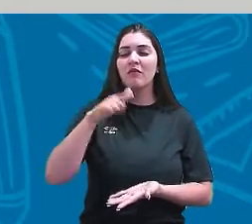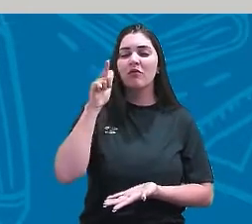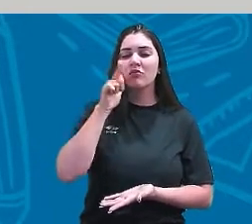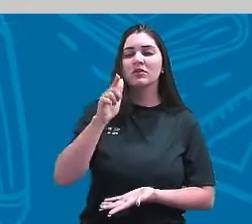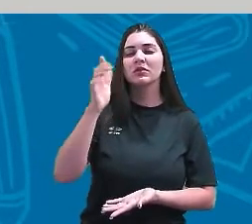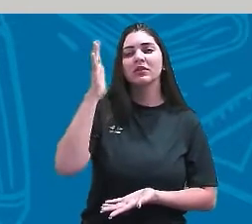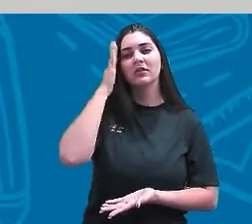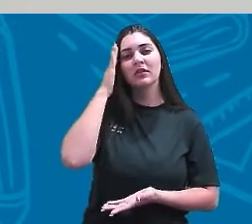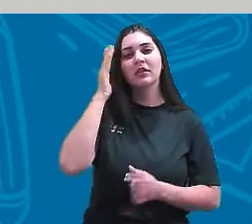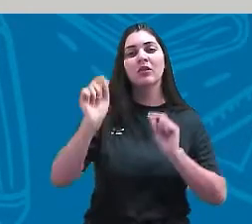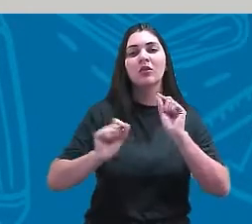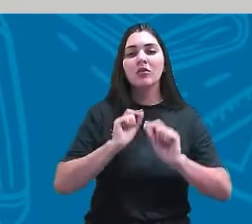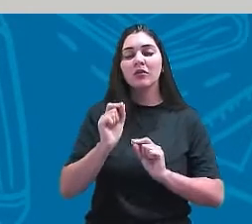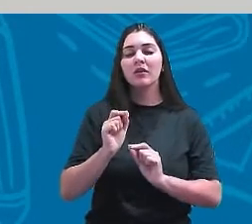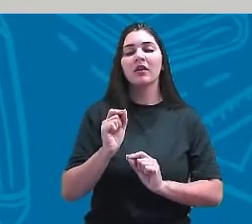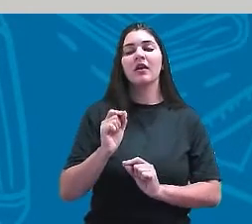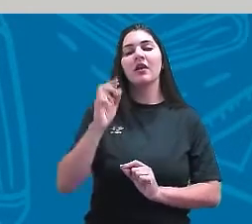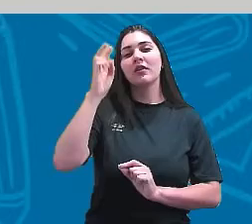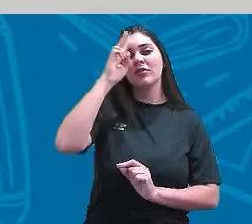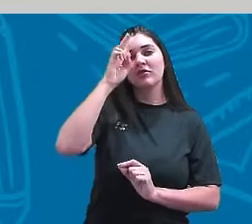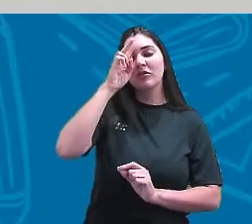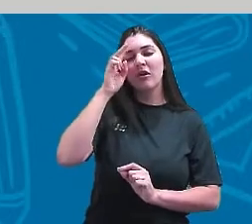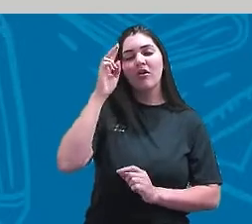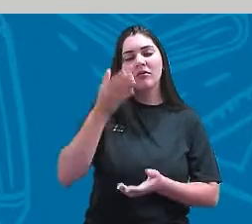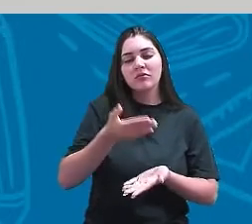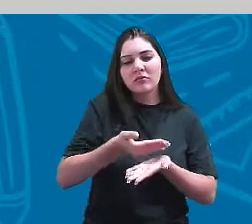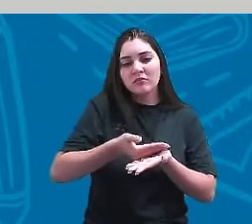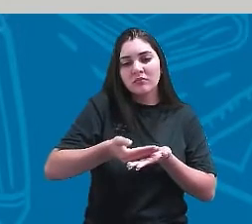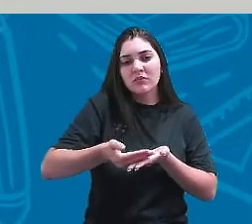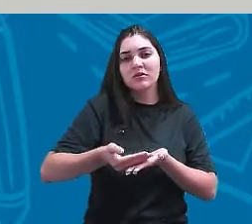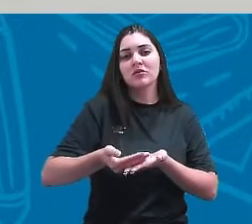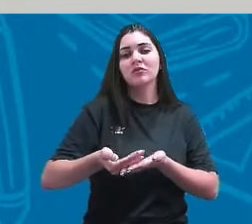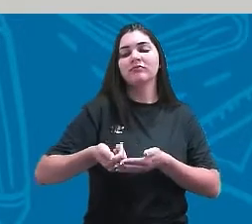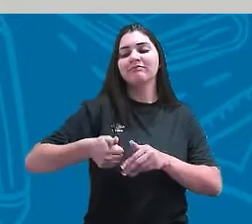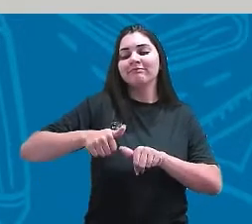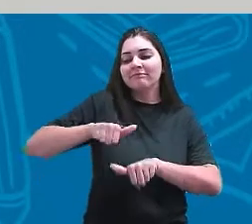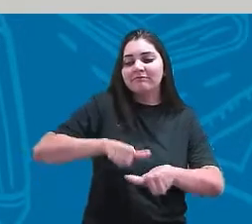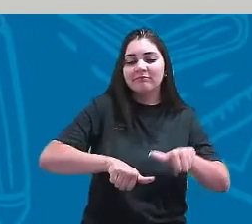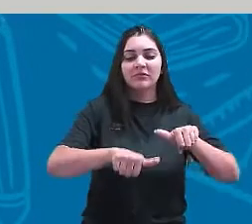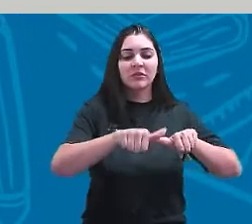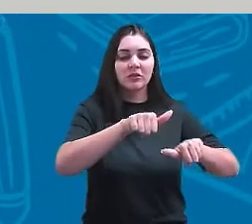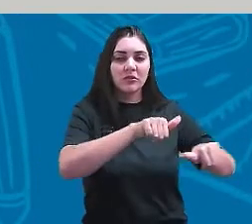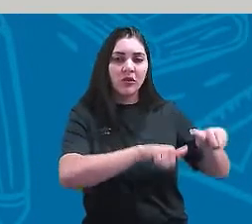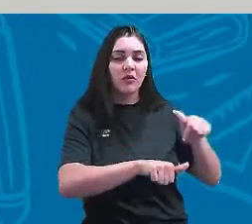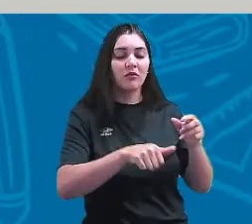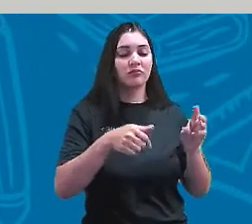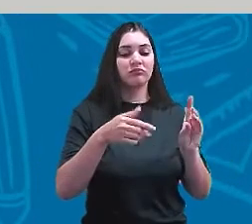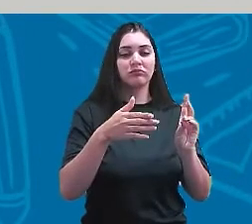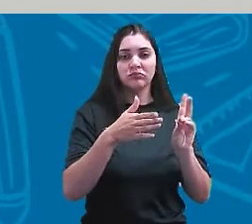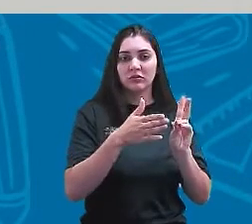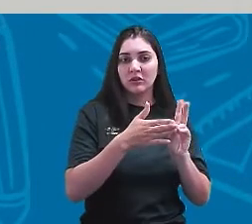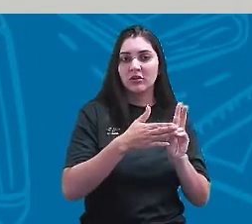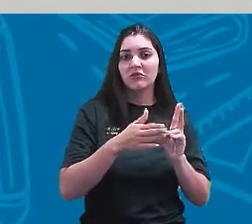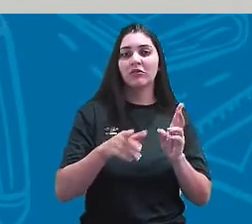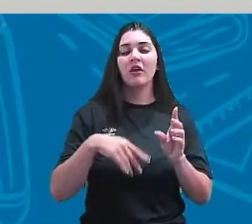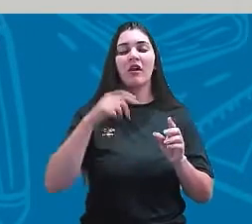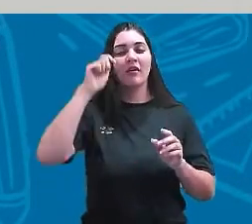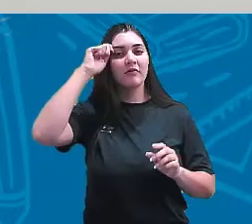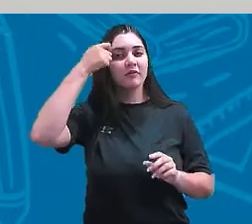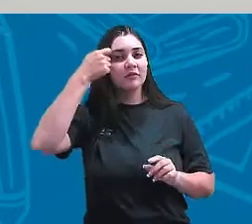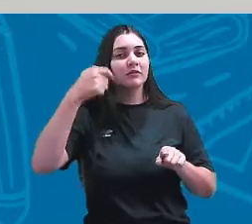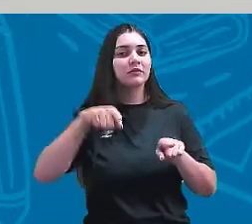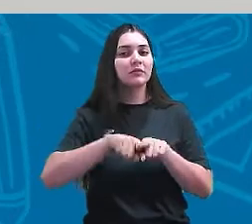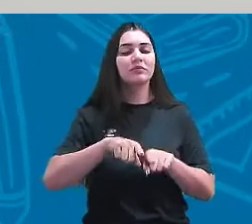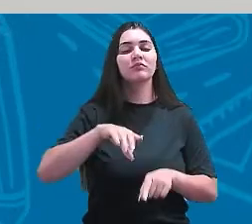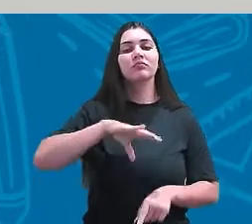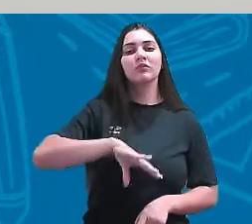aquela lenda que começou indígena, ela sofreu modificações pelos três povos, pelos indígenas, os africanos e os portugueses. A gente